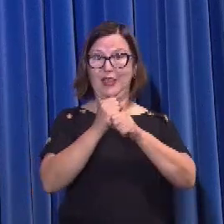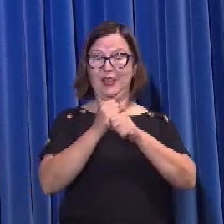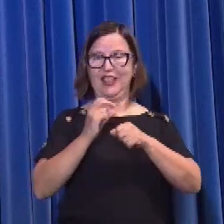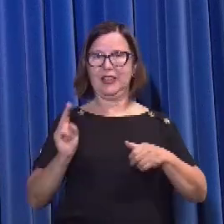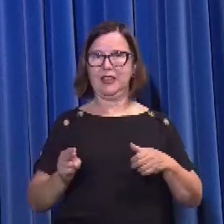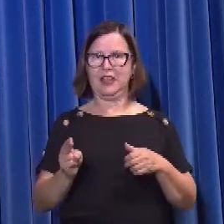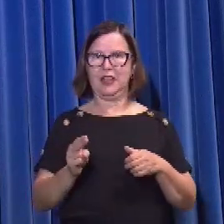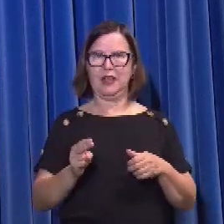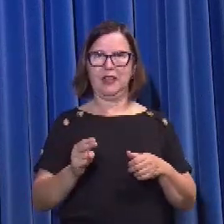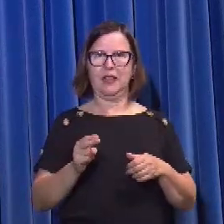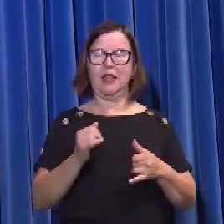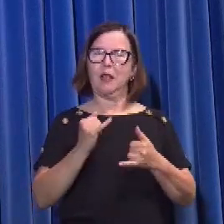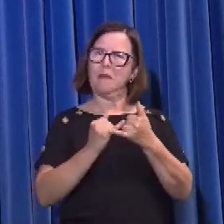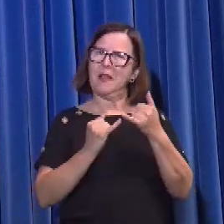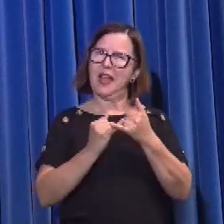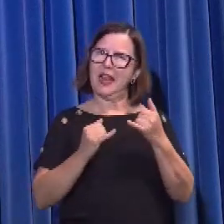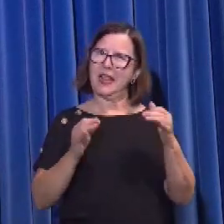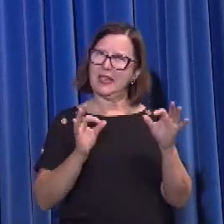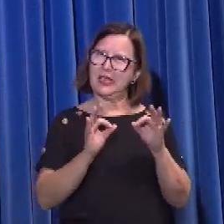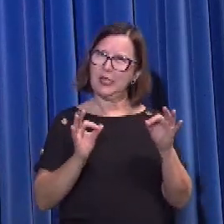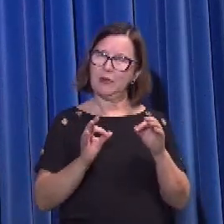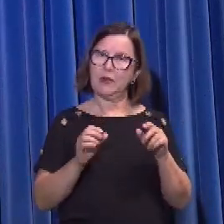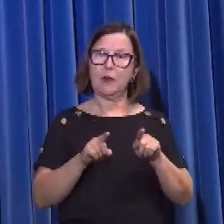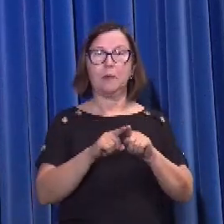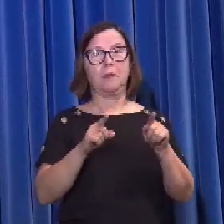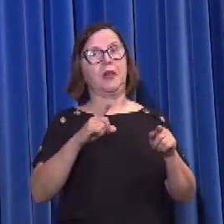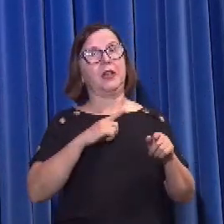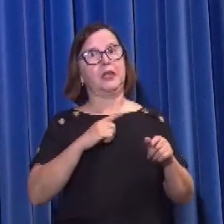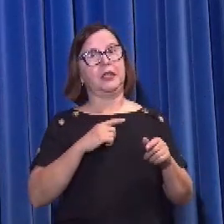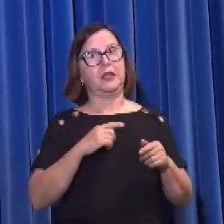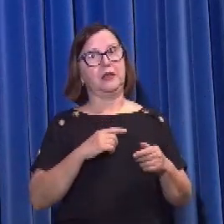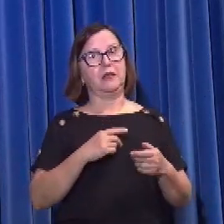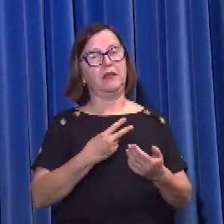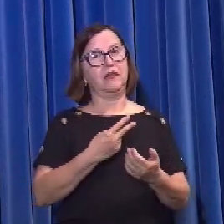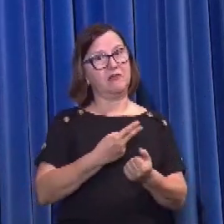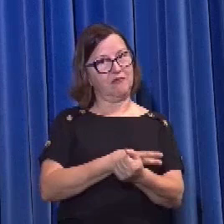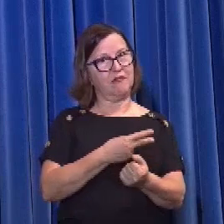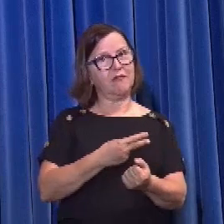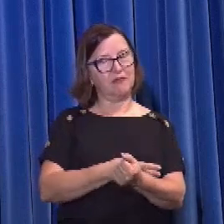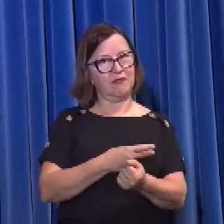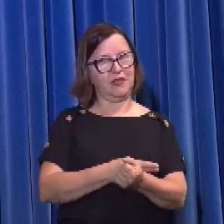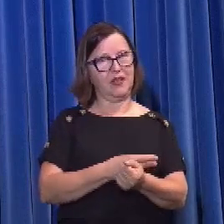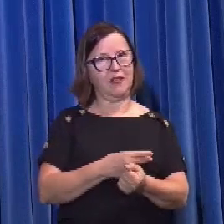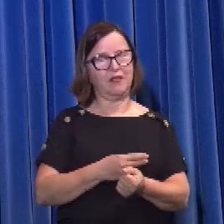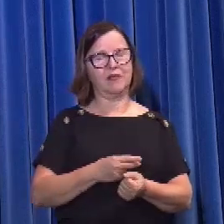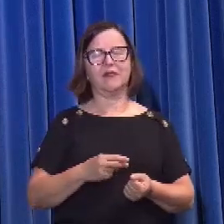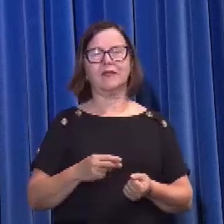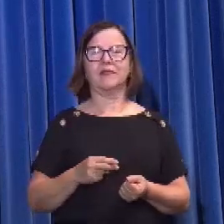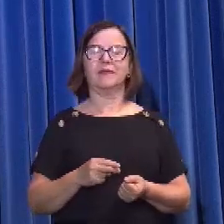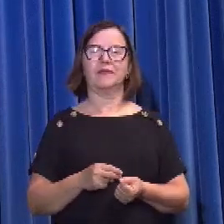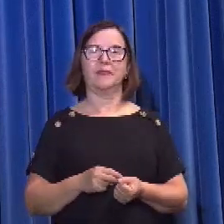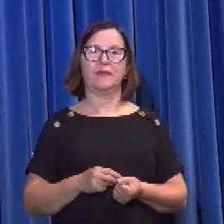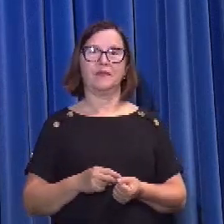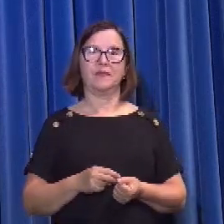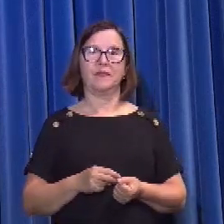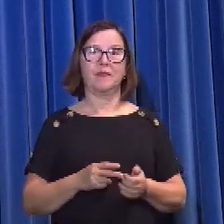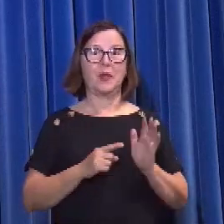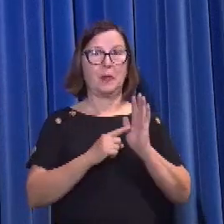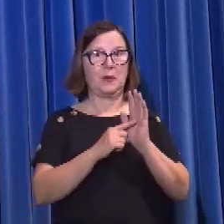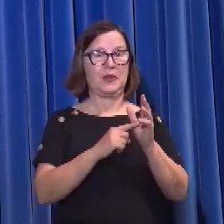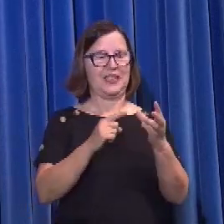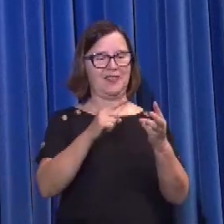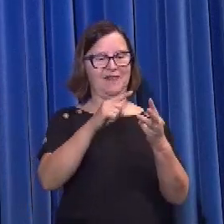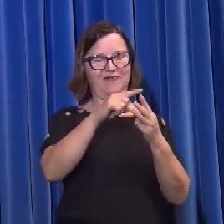algo simples, existem alguns equívocos que são muito comuns. E nós vamos enumerar 3 deles